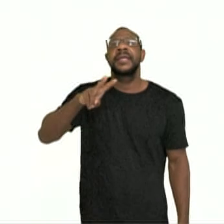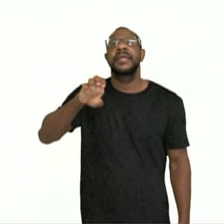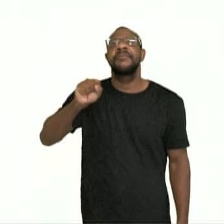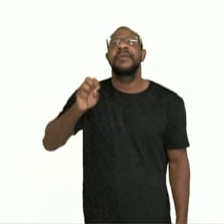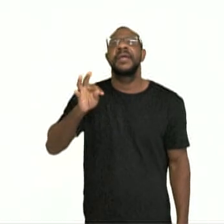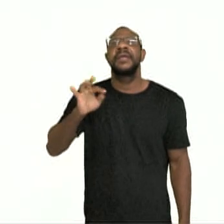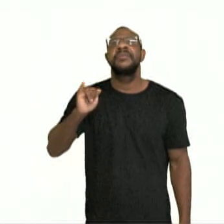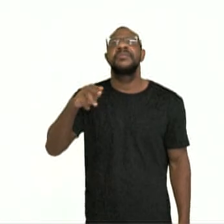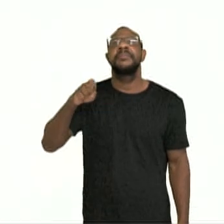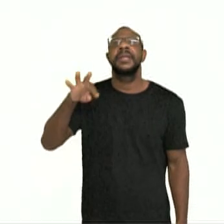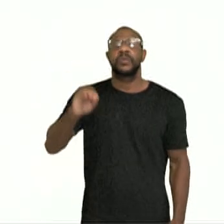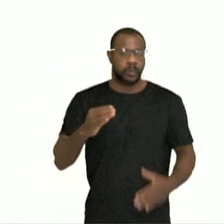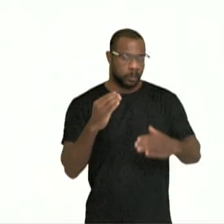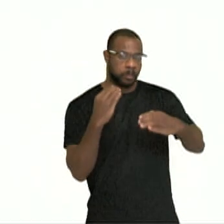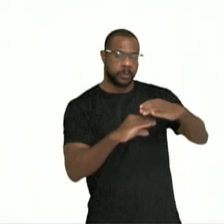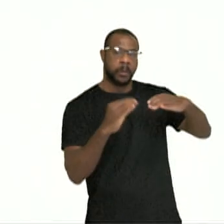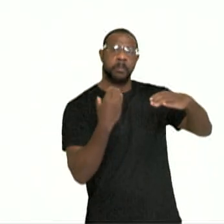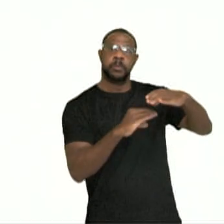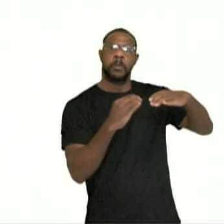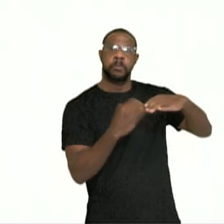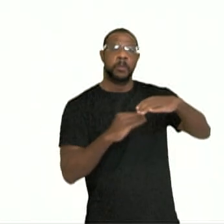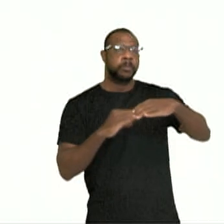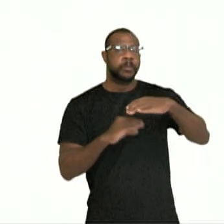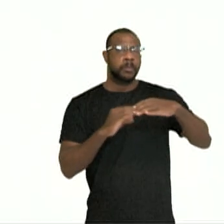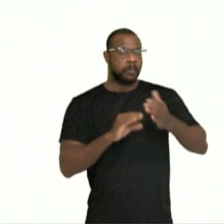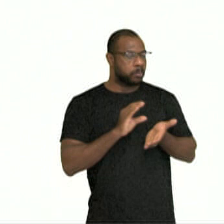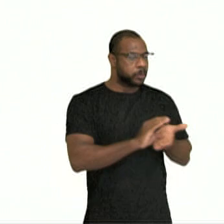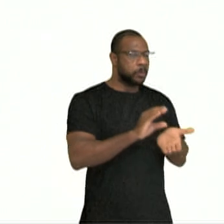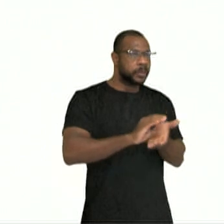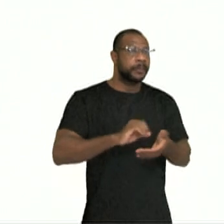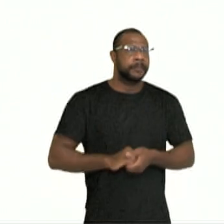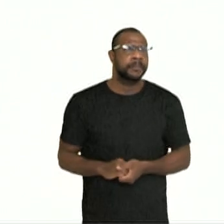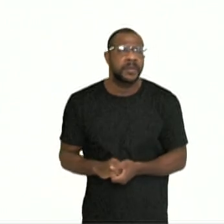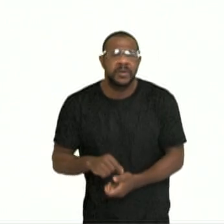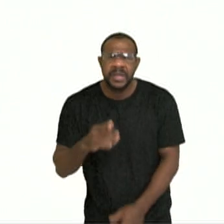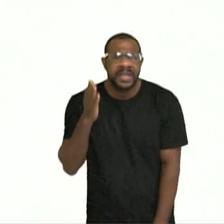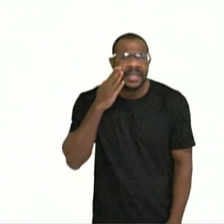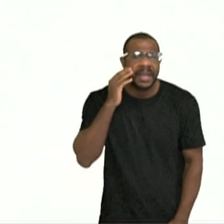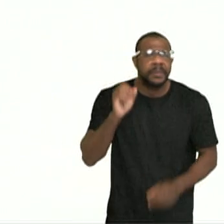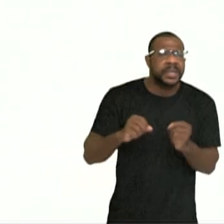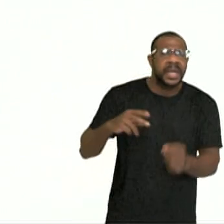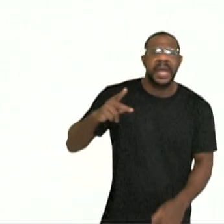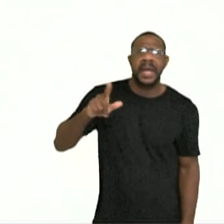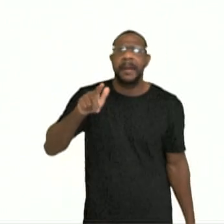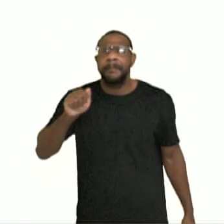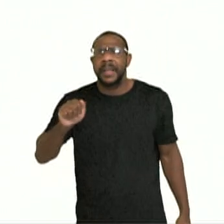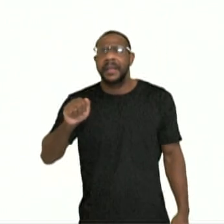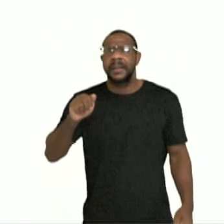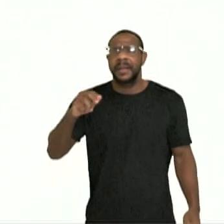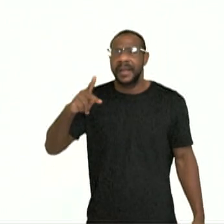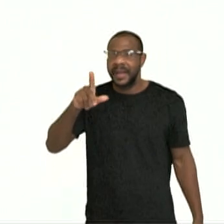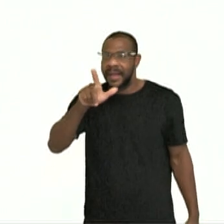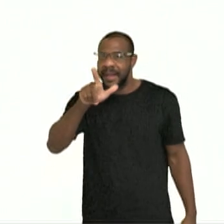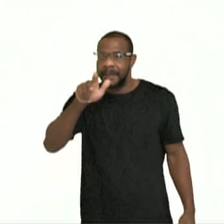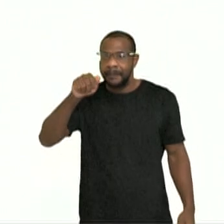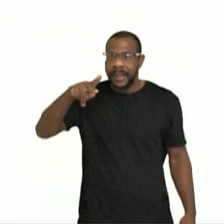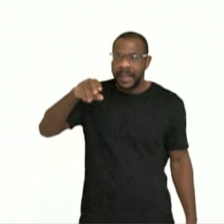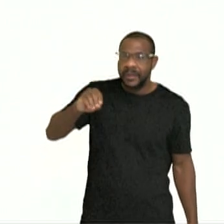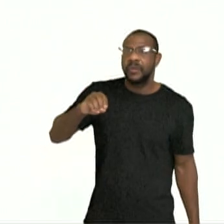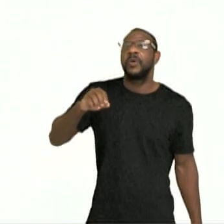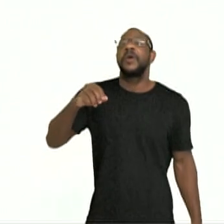primeiro pensar sobre algumas questões aqui. Você sabe o que é um plano de investimento? Você sabe o que é um